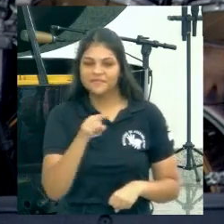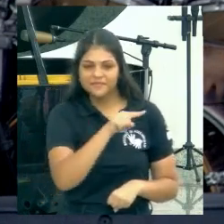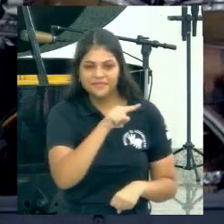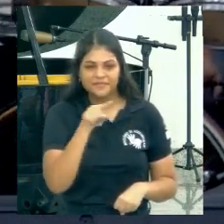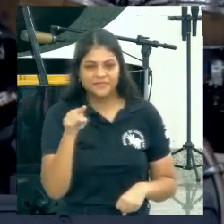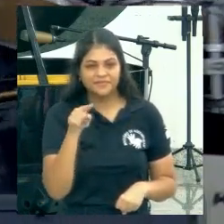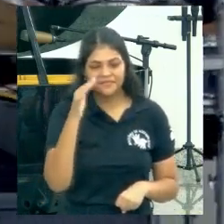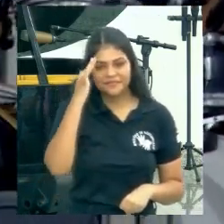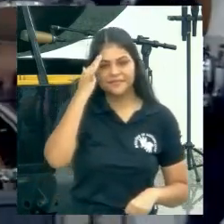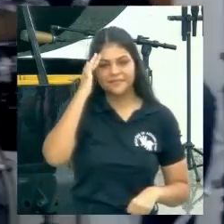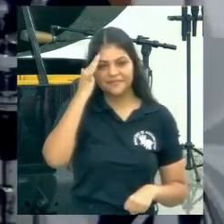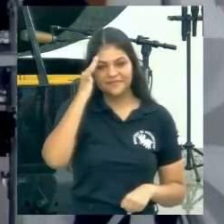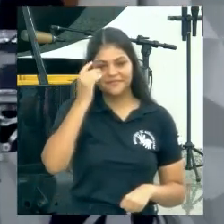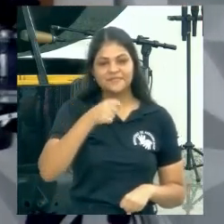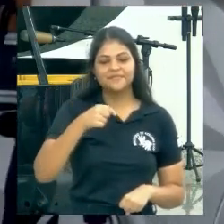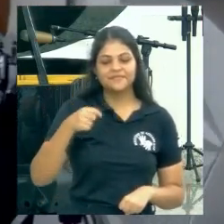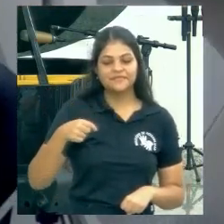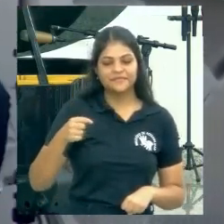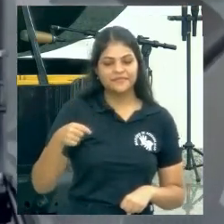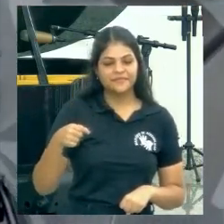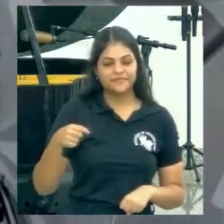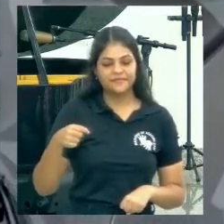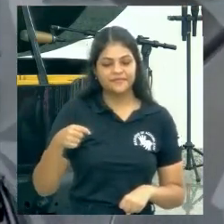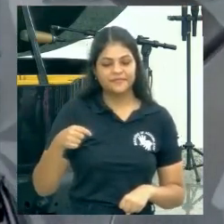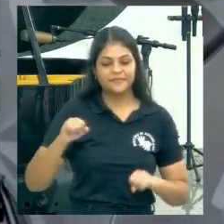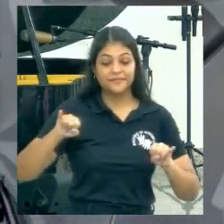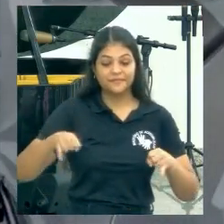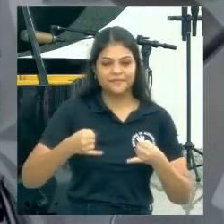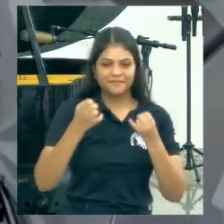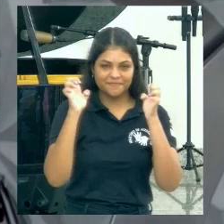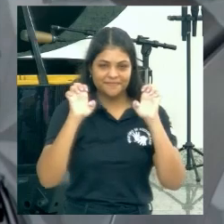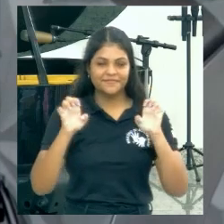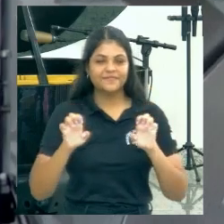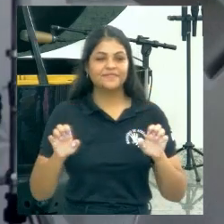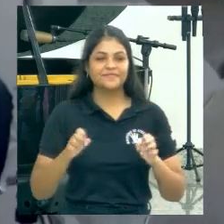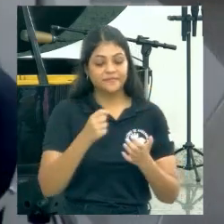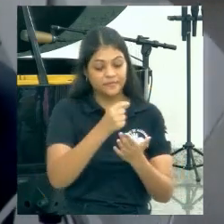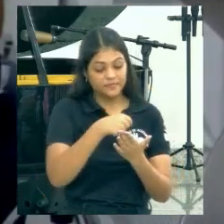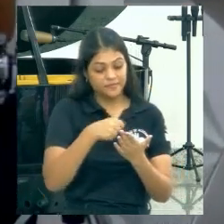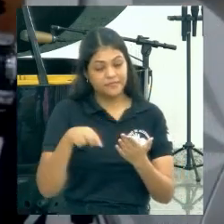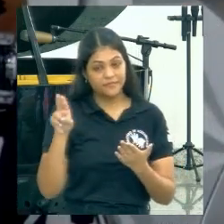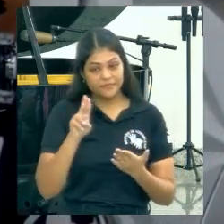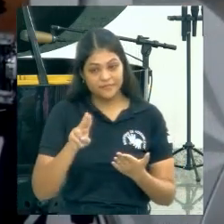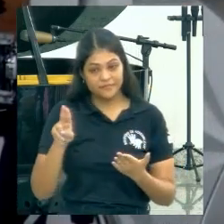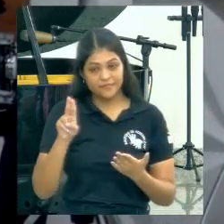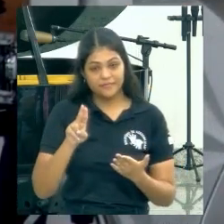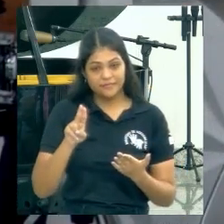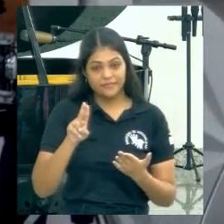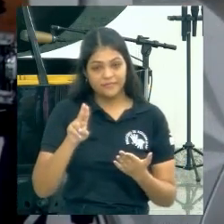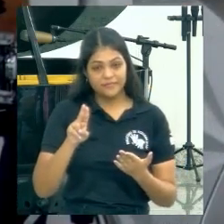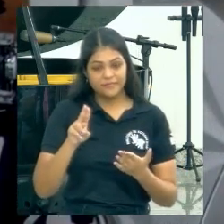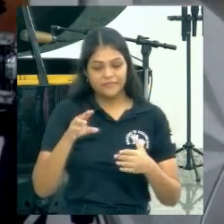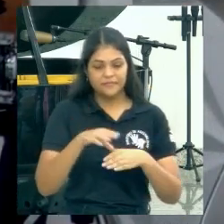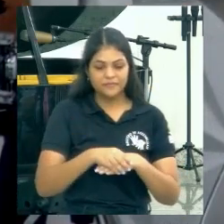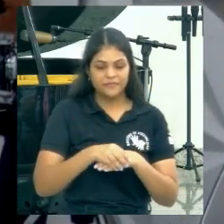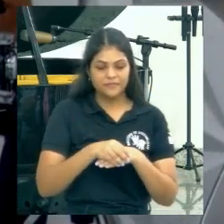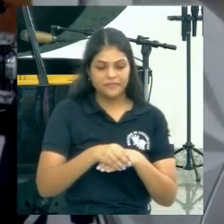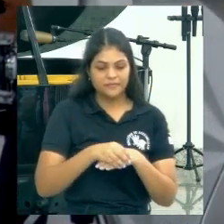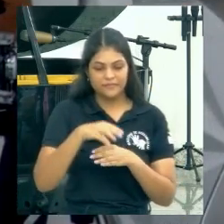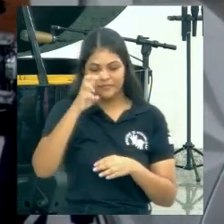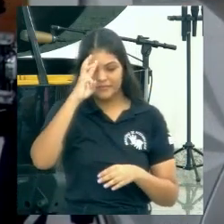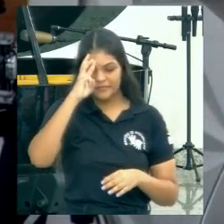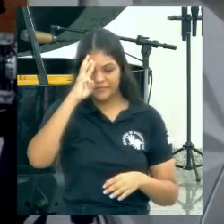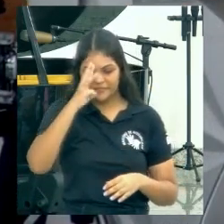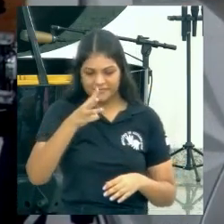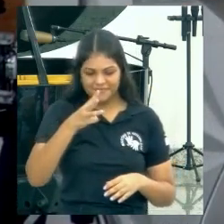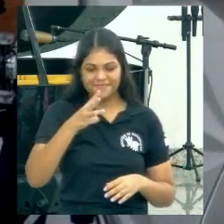carta? Jezabel. E ela escreveu usando o nome do marido, o rei Acabe. Foi através desta carta